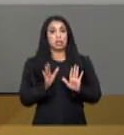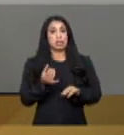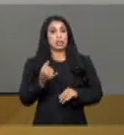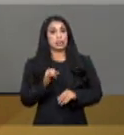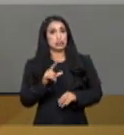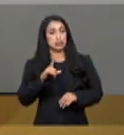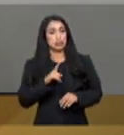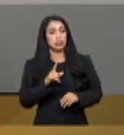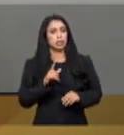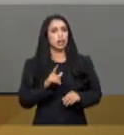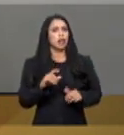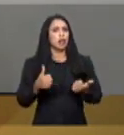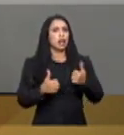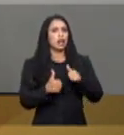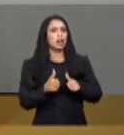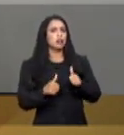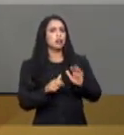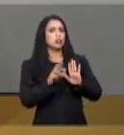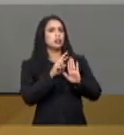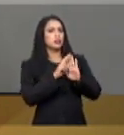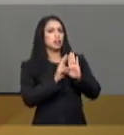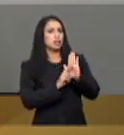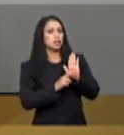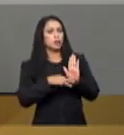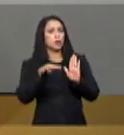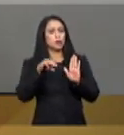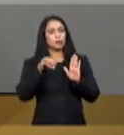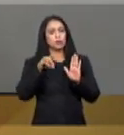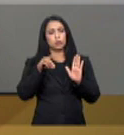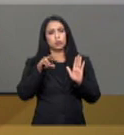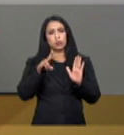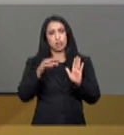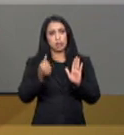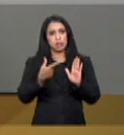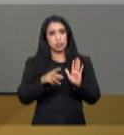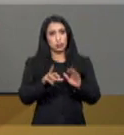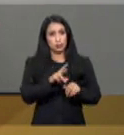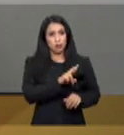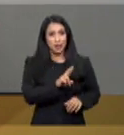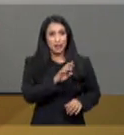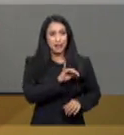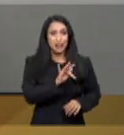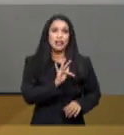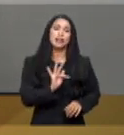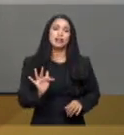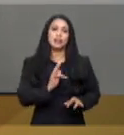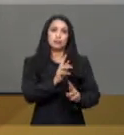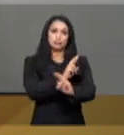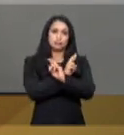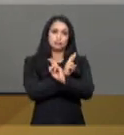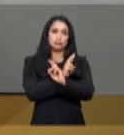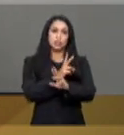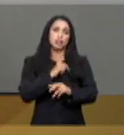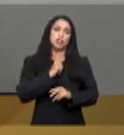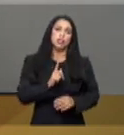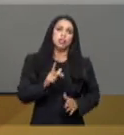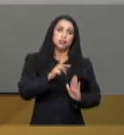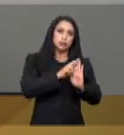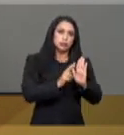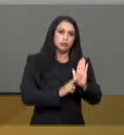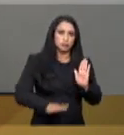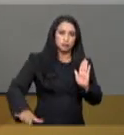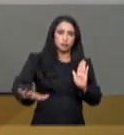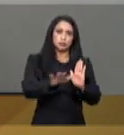indeferida a modulação temporal, requer seja admitida que a Receita Federal institua regras gerais obviamente